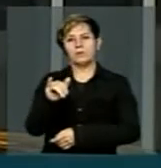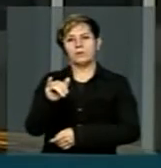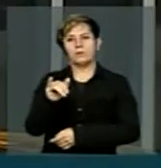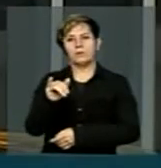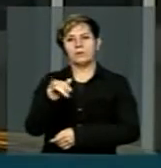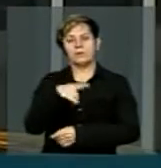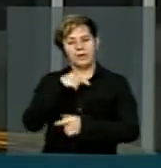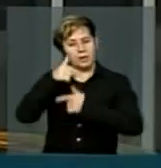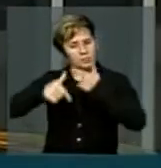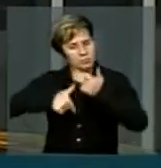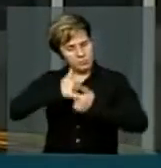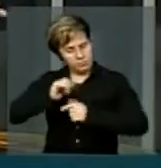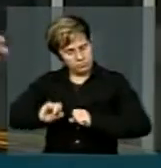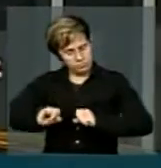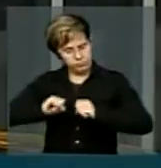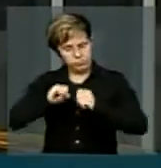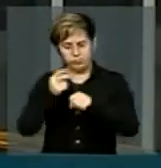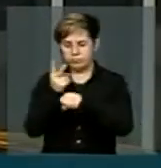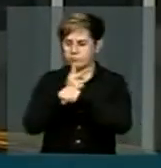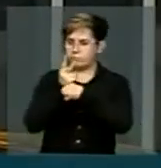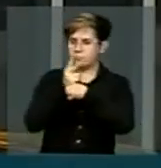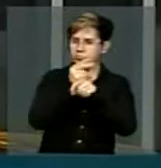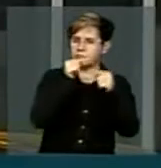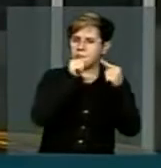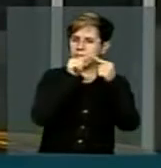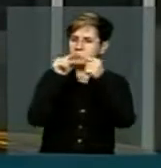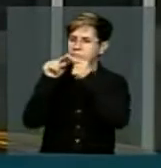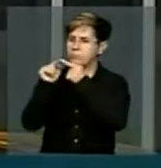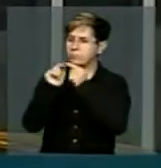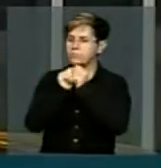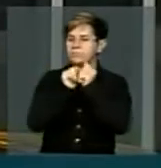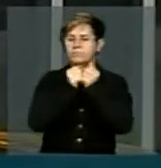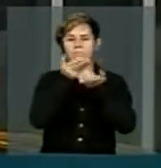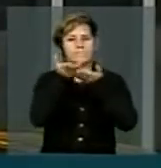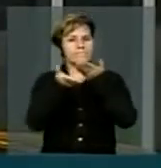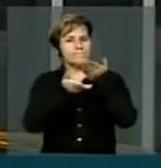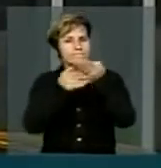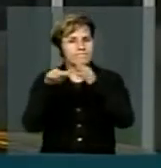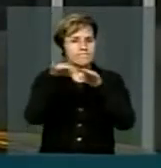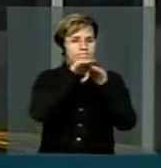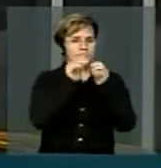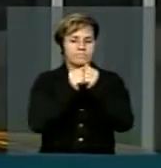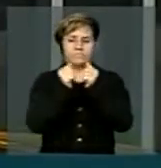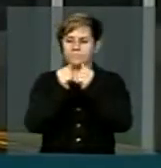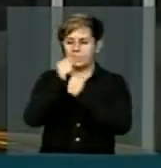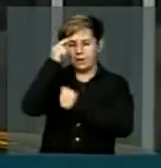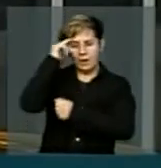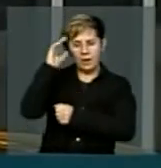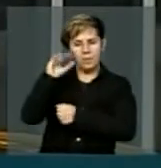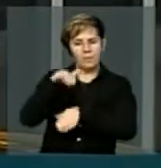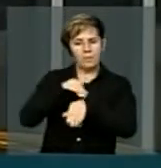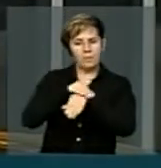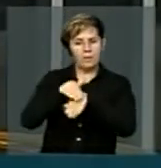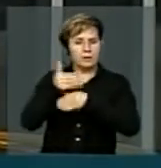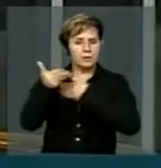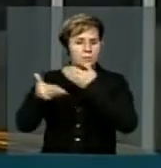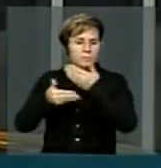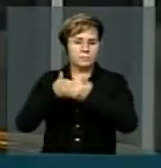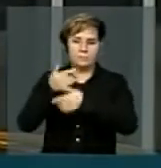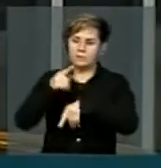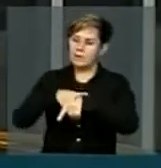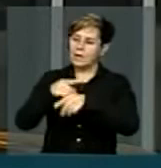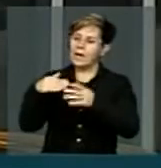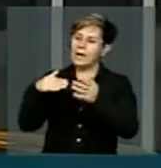grande trabalho, procurando consenso, procurando amadurecer a discussão, até chegar o